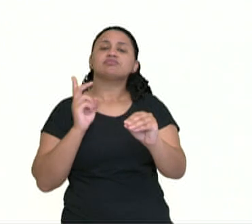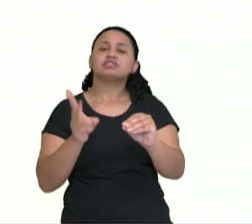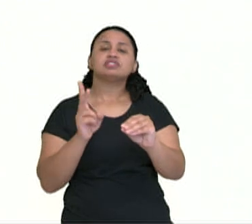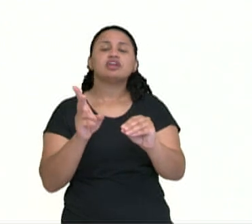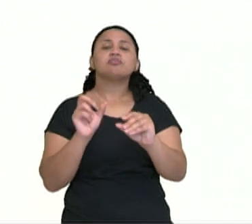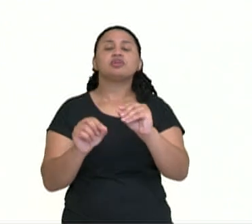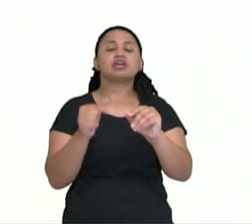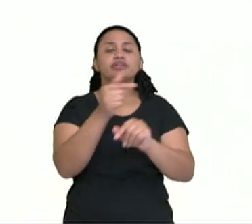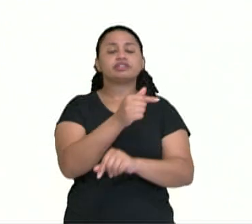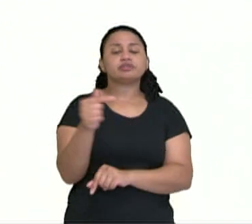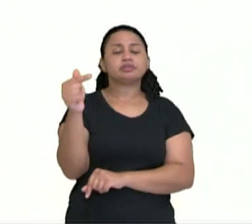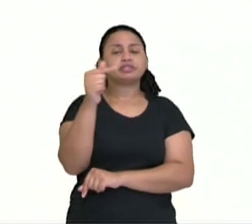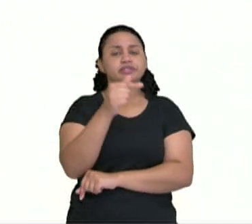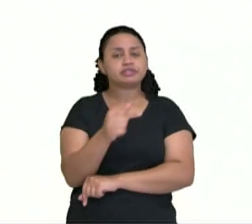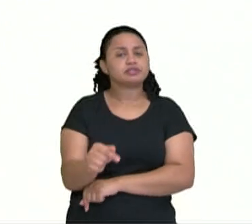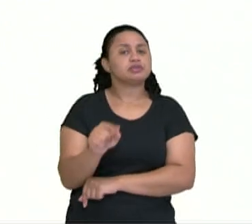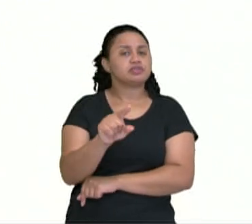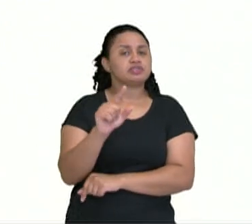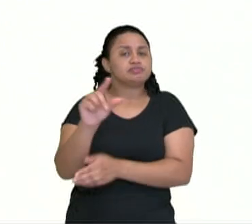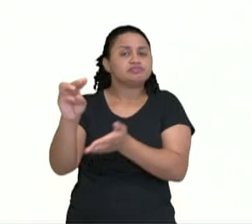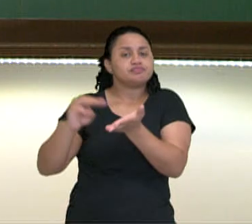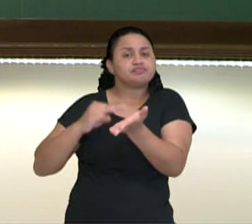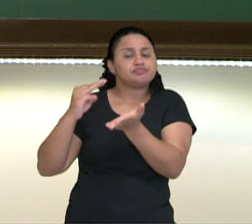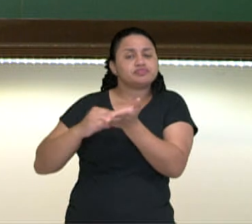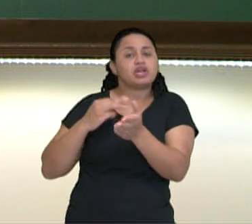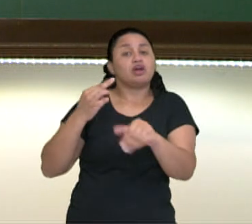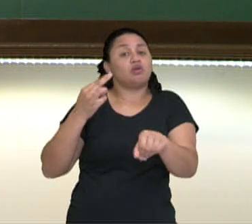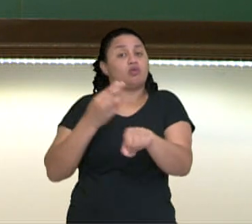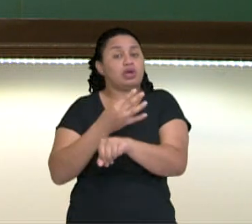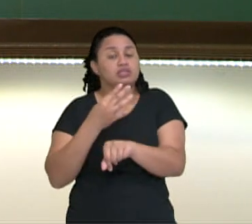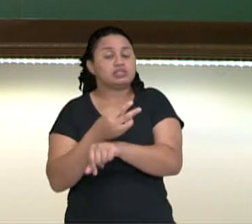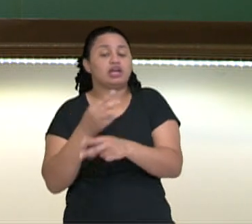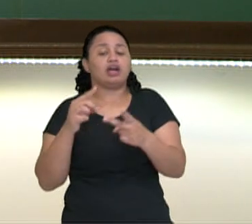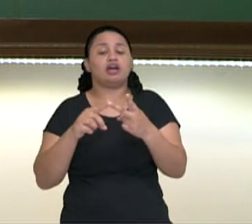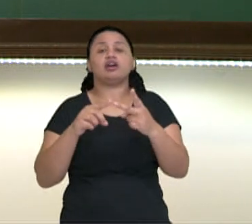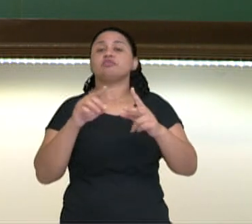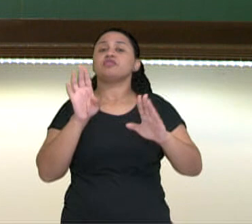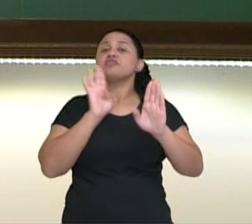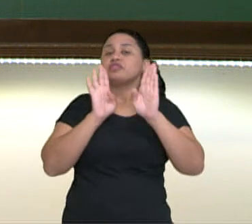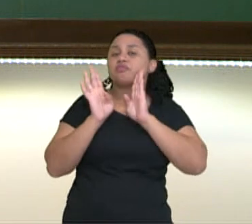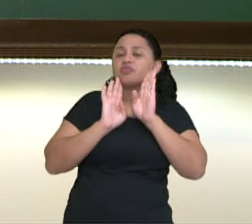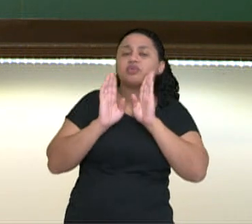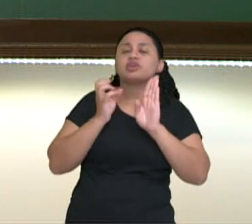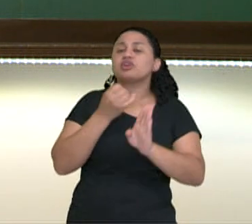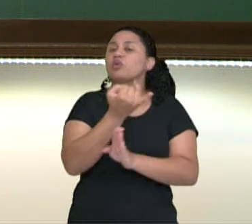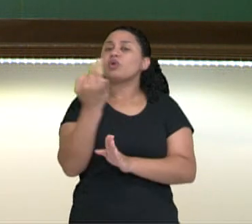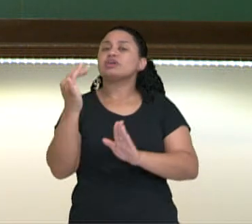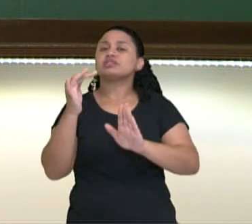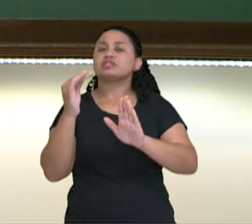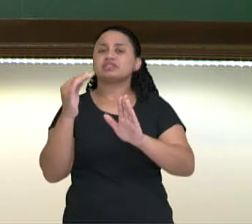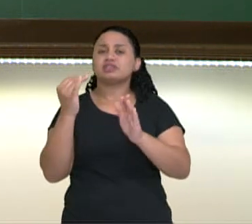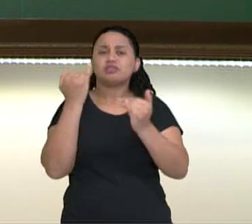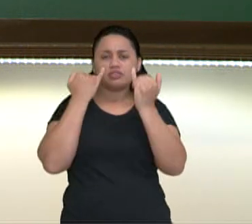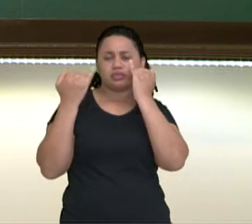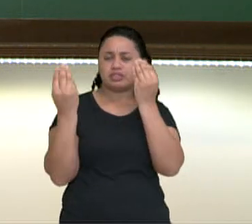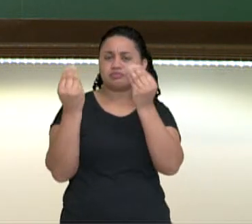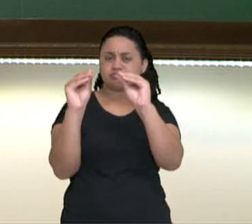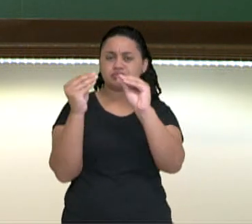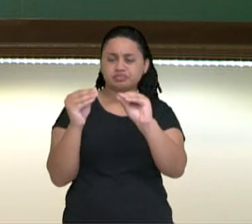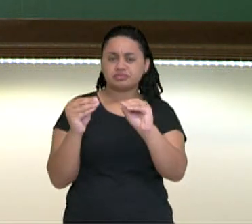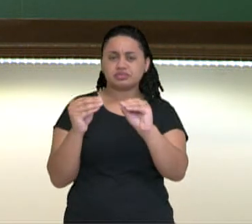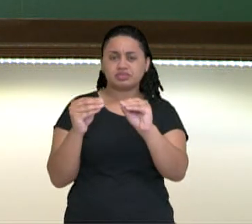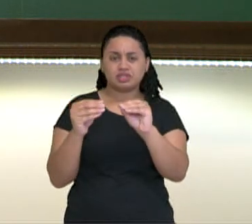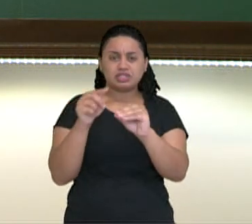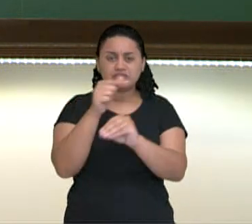cada semana? Ou por WhatsApp, ou no Facebook, quantas coisas você recebe toda semana? E